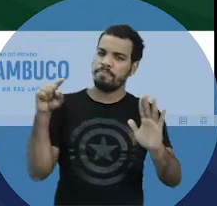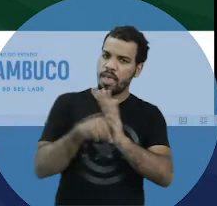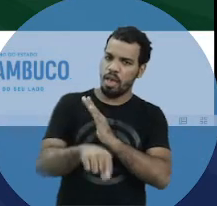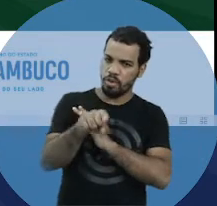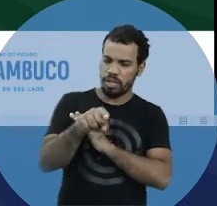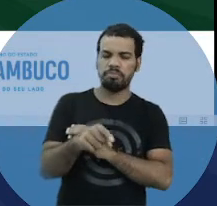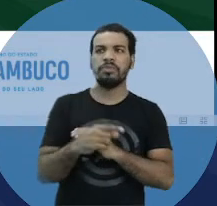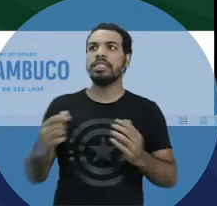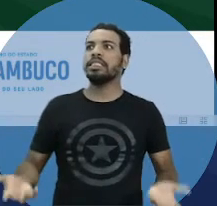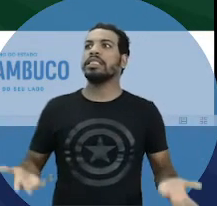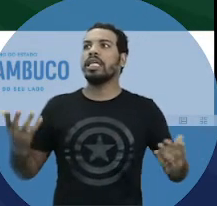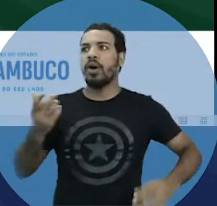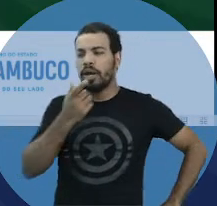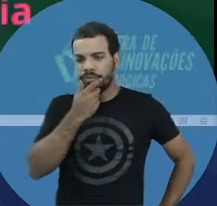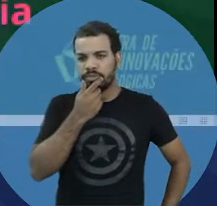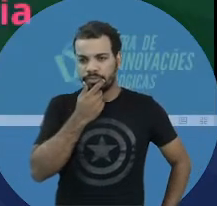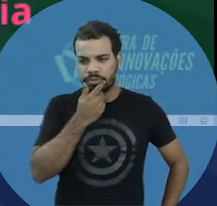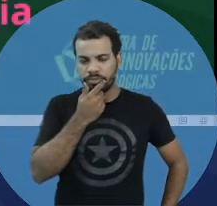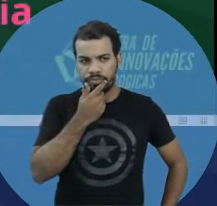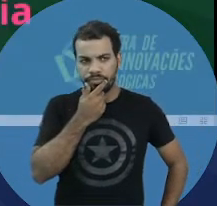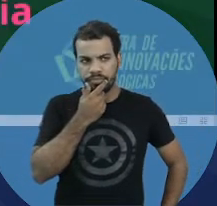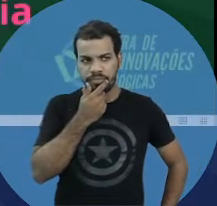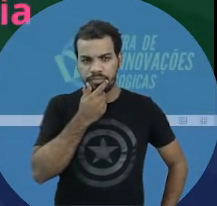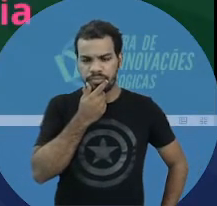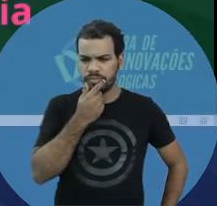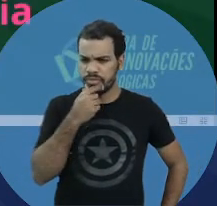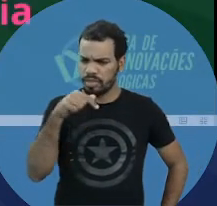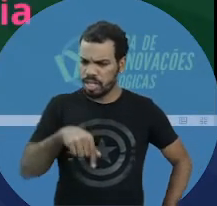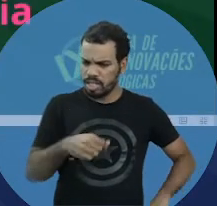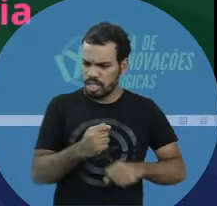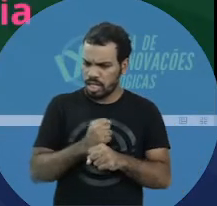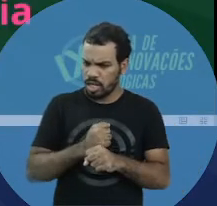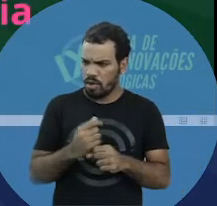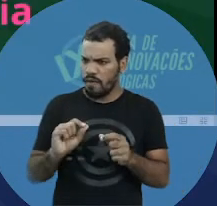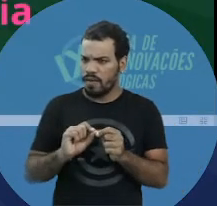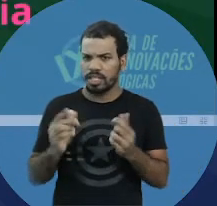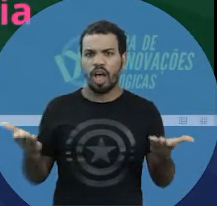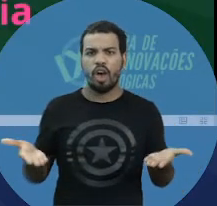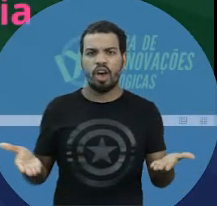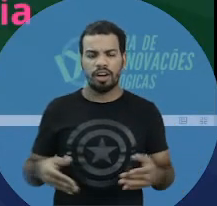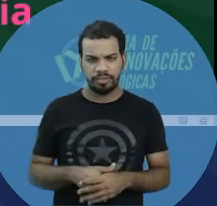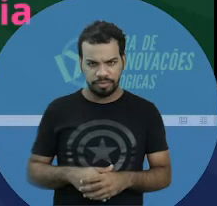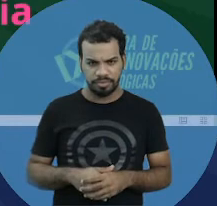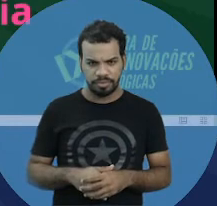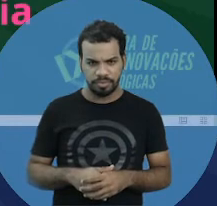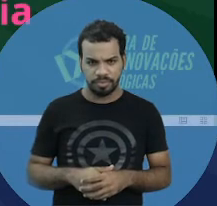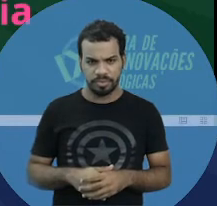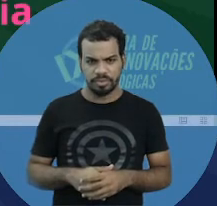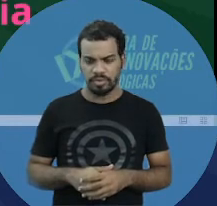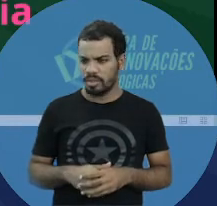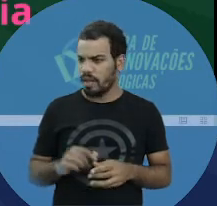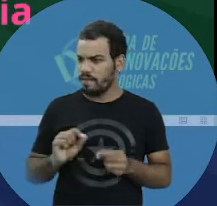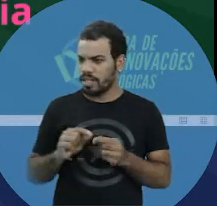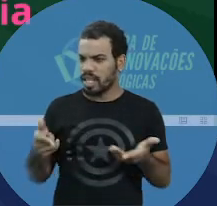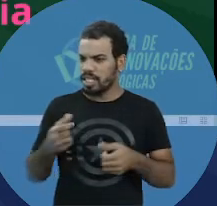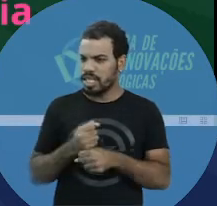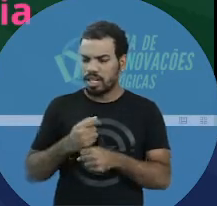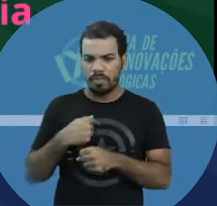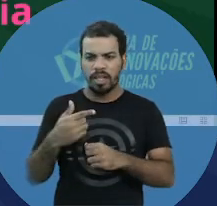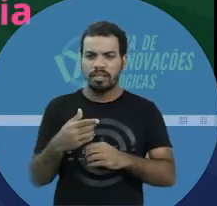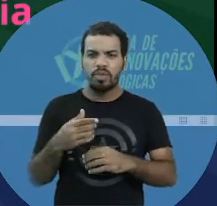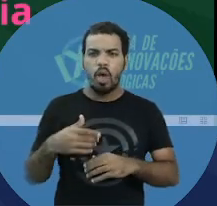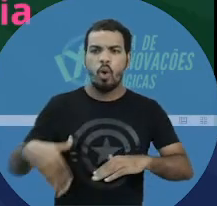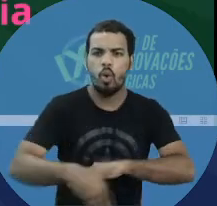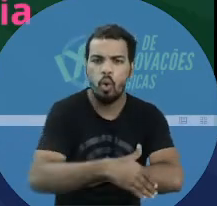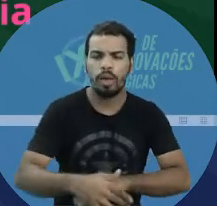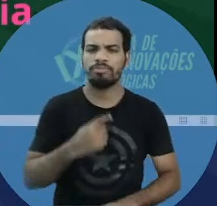agora? O que é que eu vou fazer este ano, né? O que é que eu vou fazer agora, já que eu não posso ir para a prática? E aí